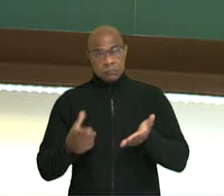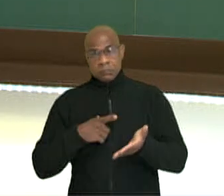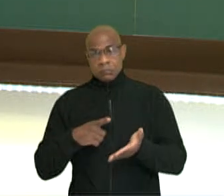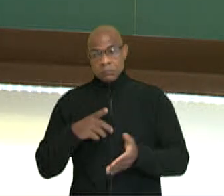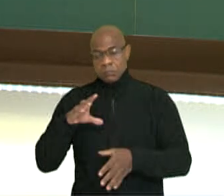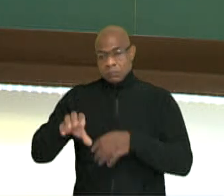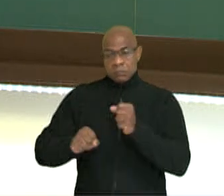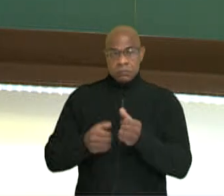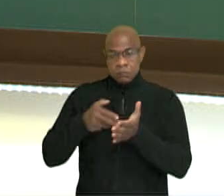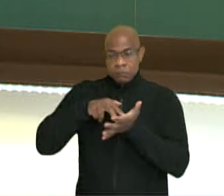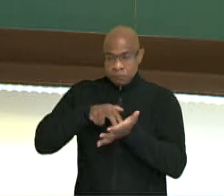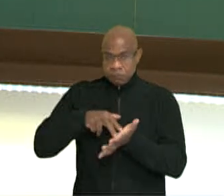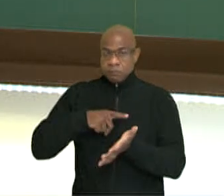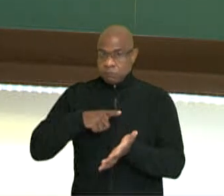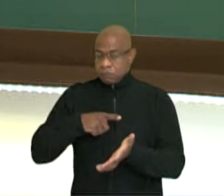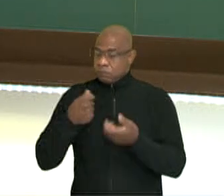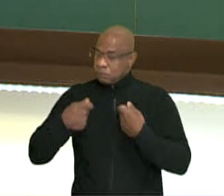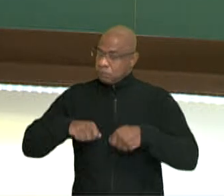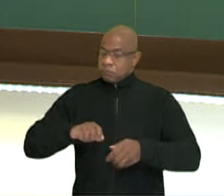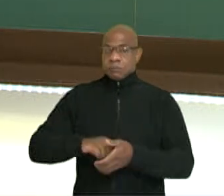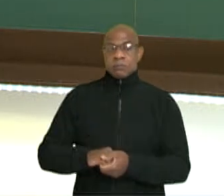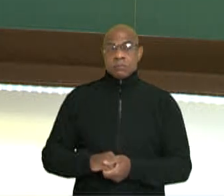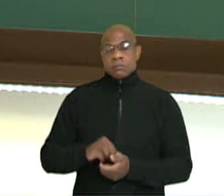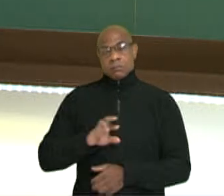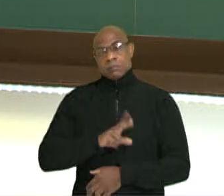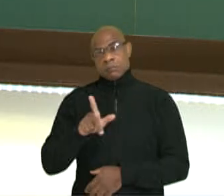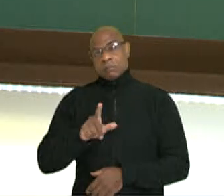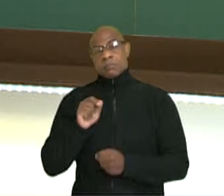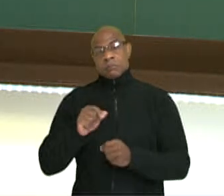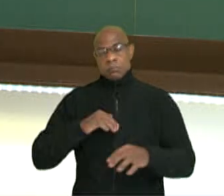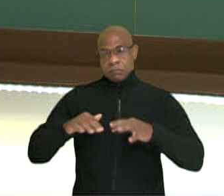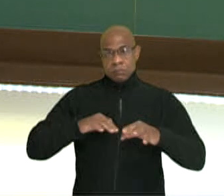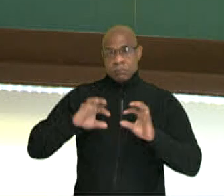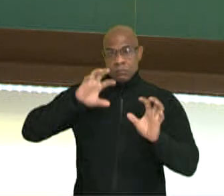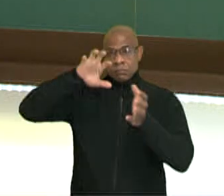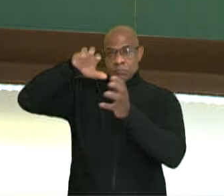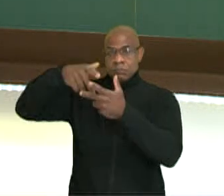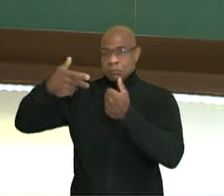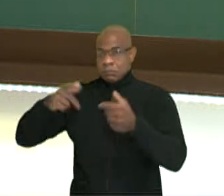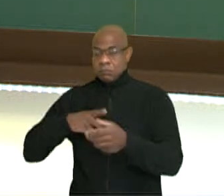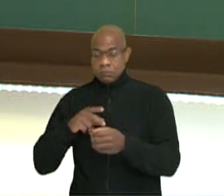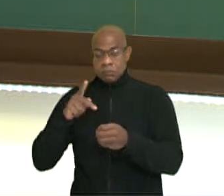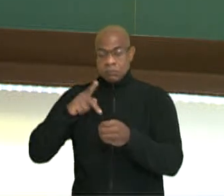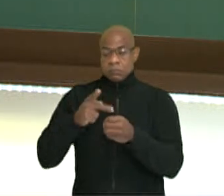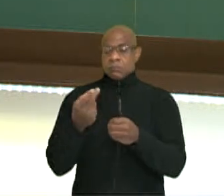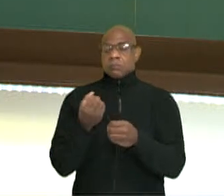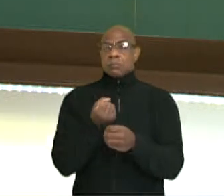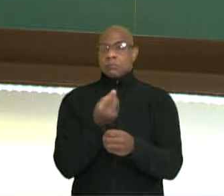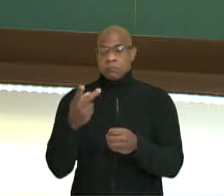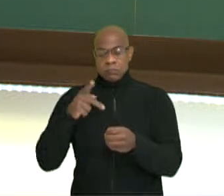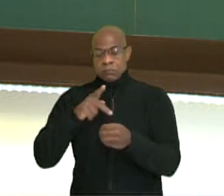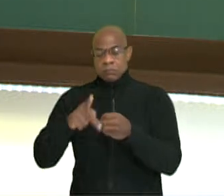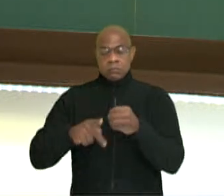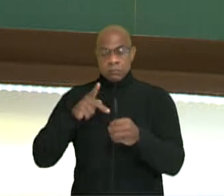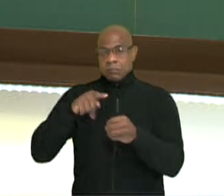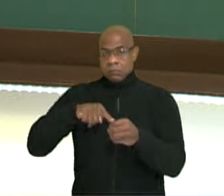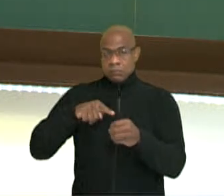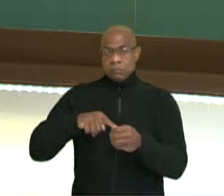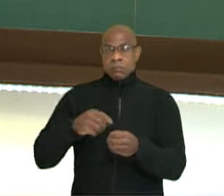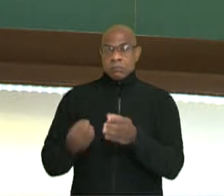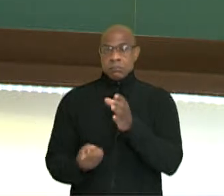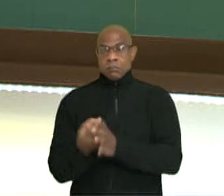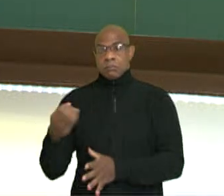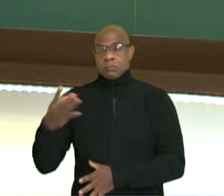a estabilidade dos elementos, diferente das reações nucleares, que mexem lá com a quantidade de prótons e formam elementos químicos